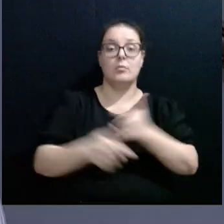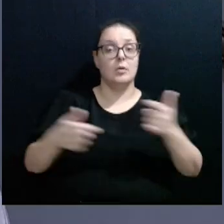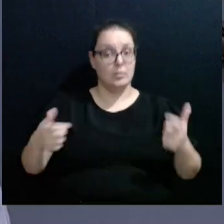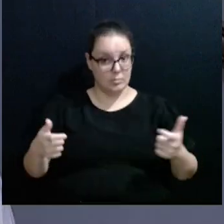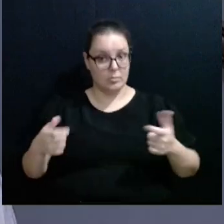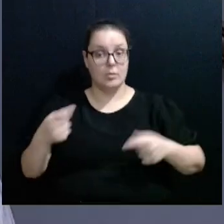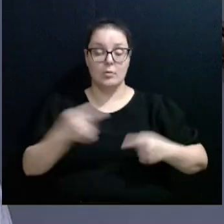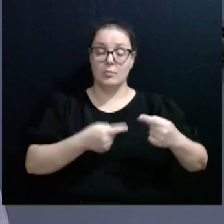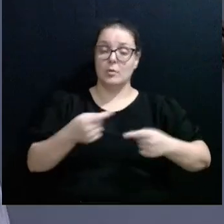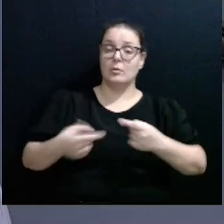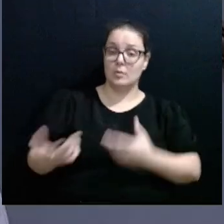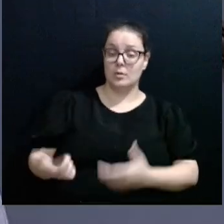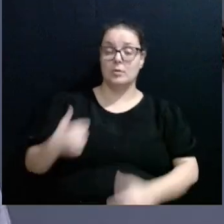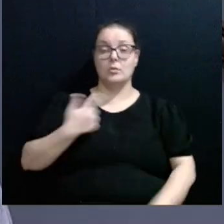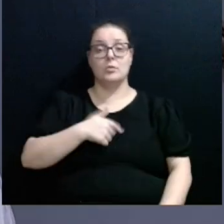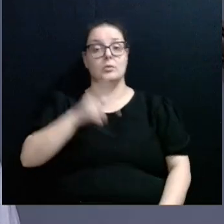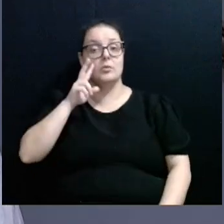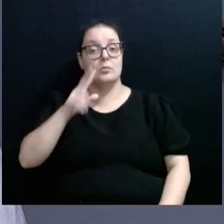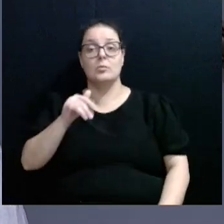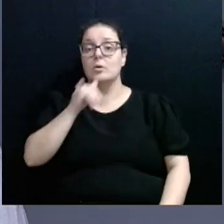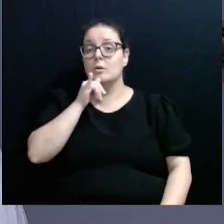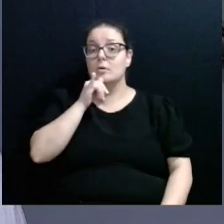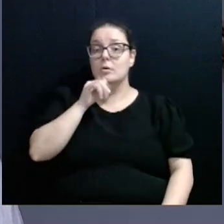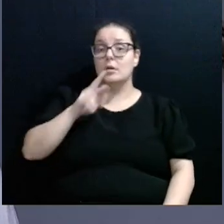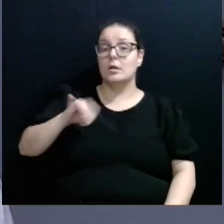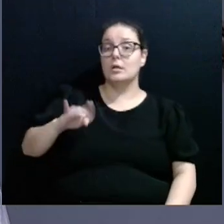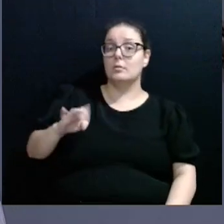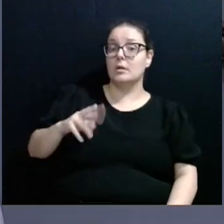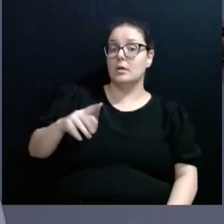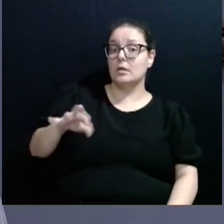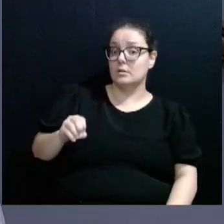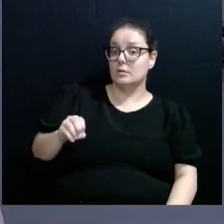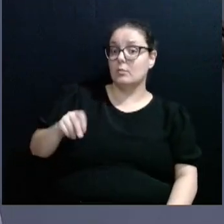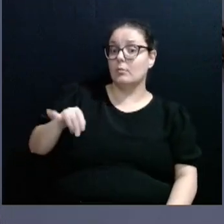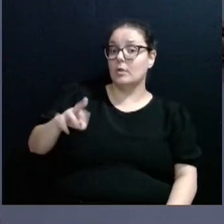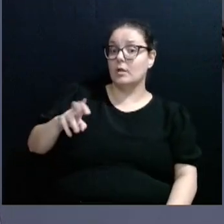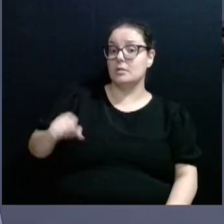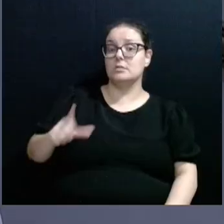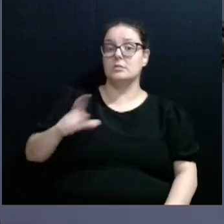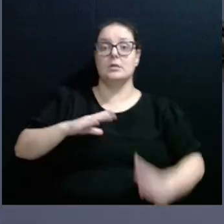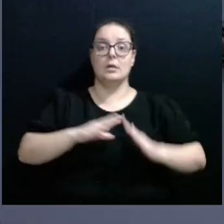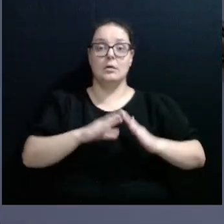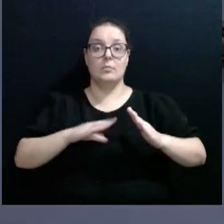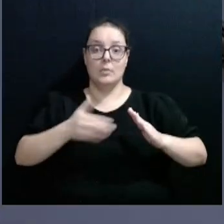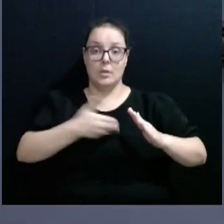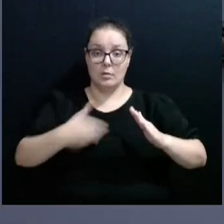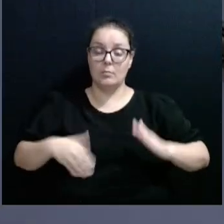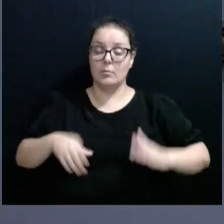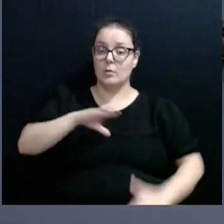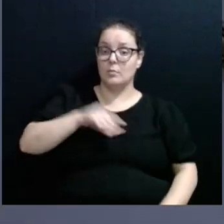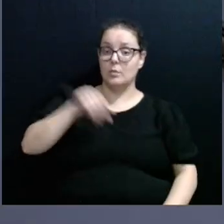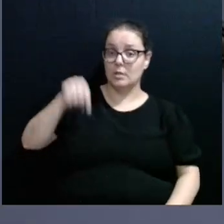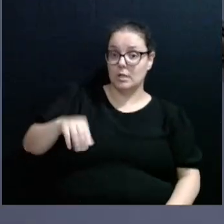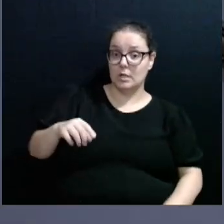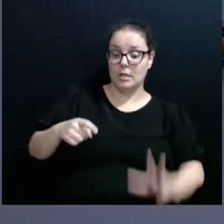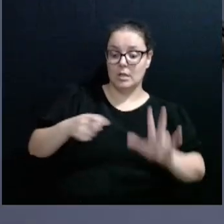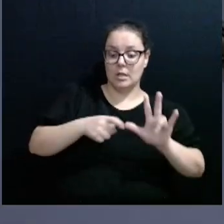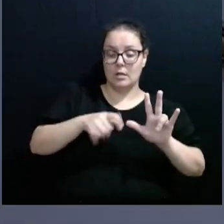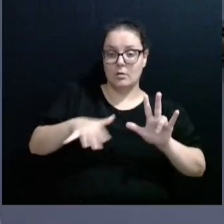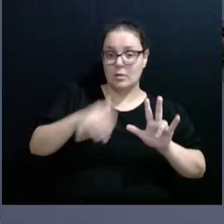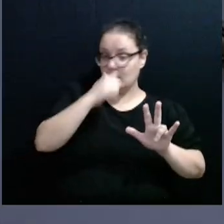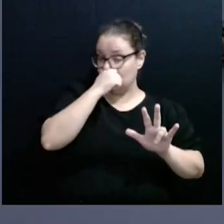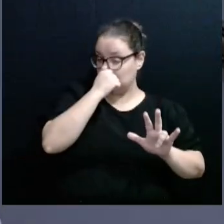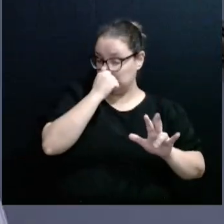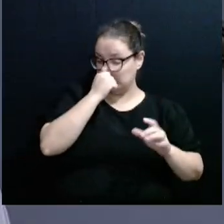gente vê que, por exemplo, Ribeirão Pires tem uma clínica pública, municipal de cannabis medicinal que faz atendimento para